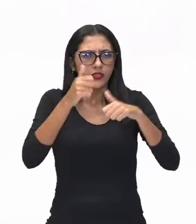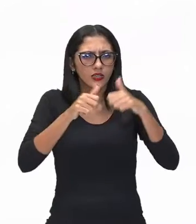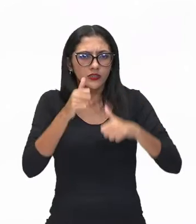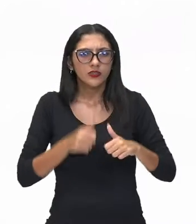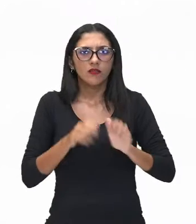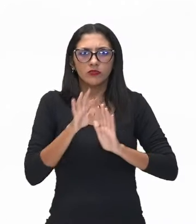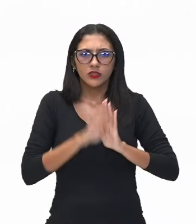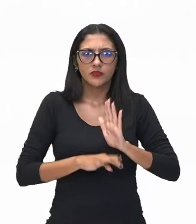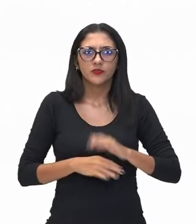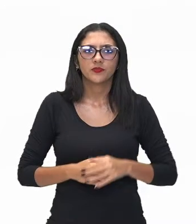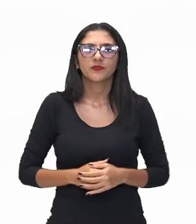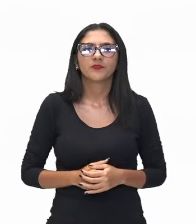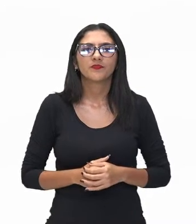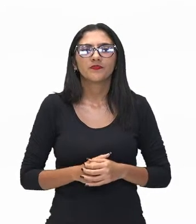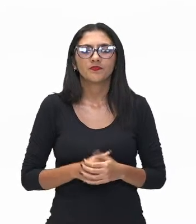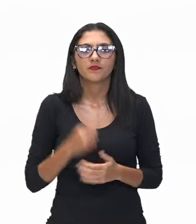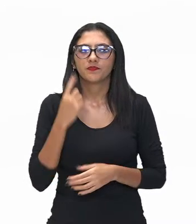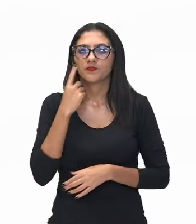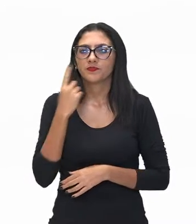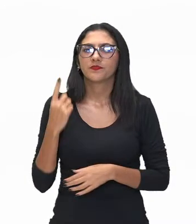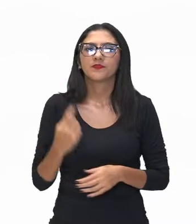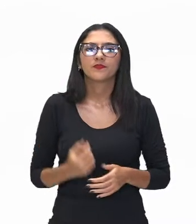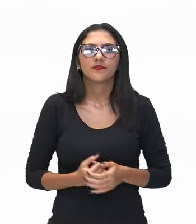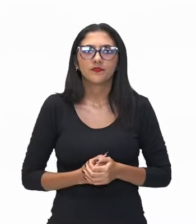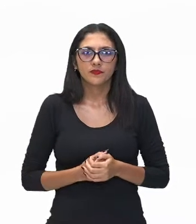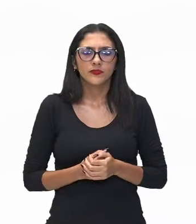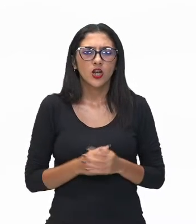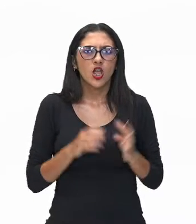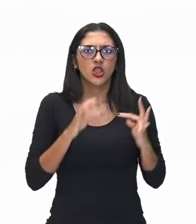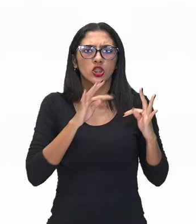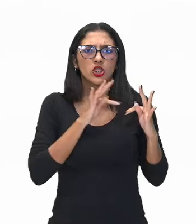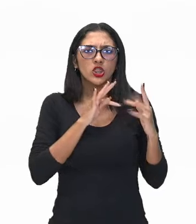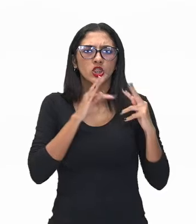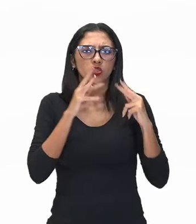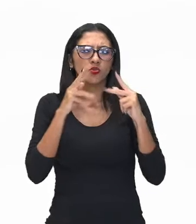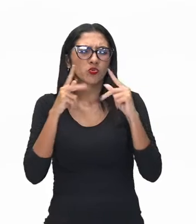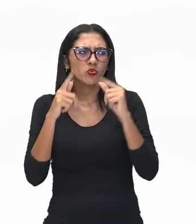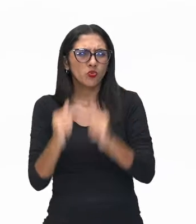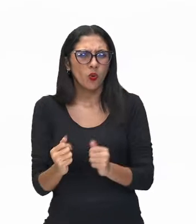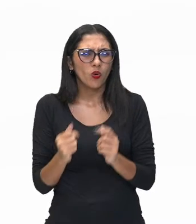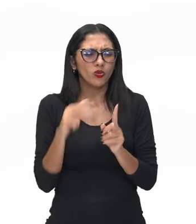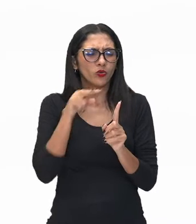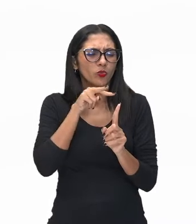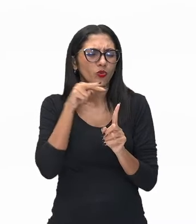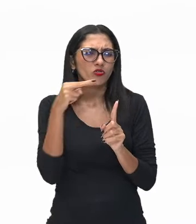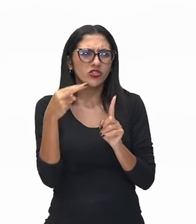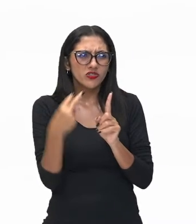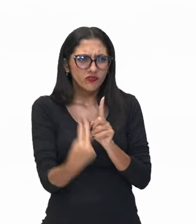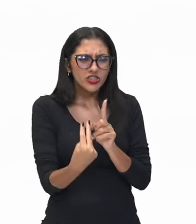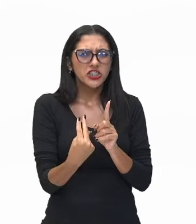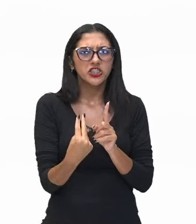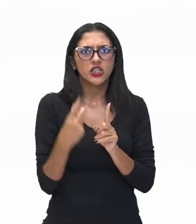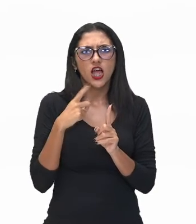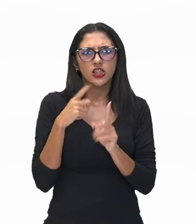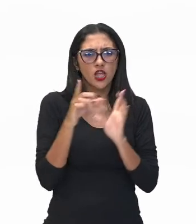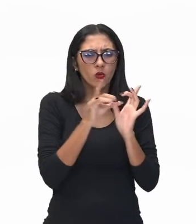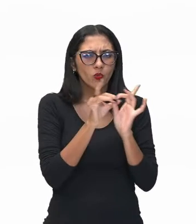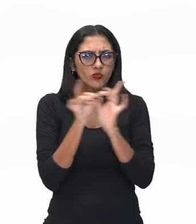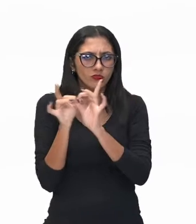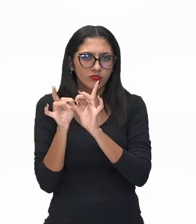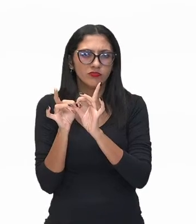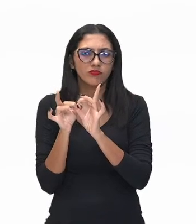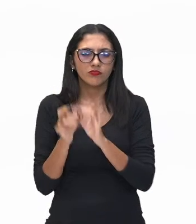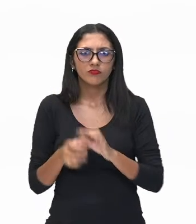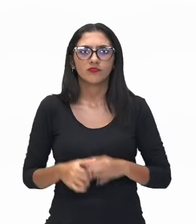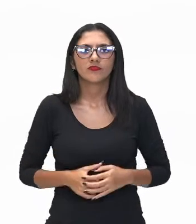texto. Todo ponto de vista é a vista de um ponto. Olha como é interessante. Só